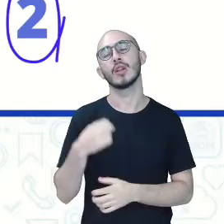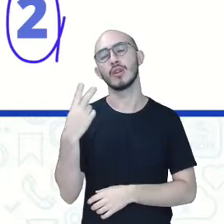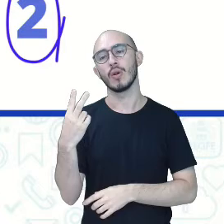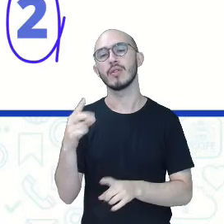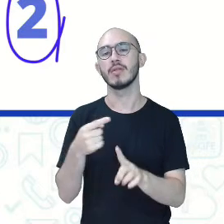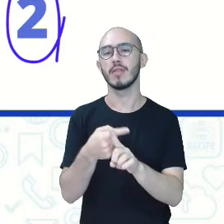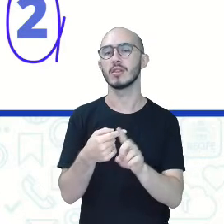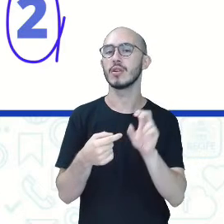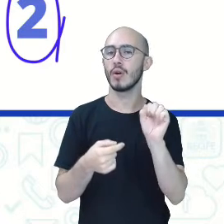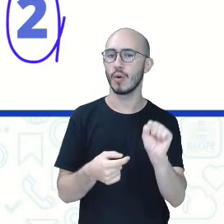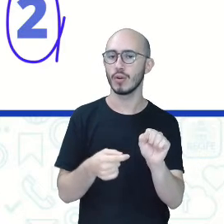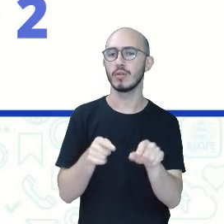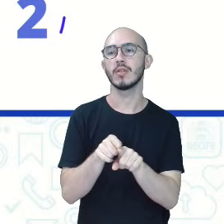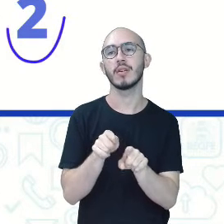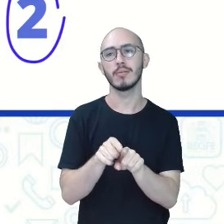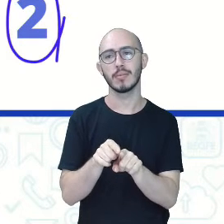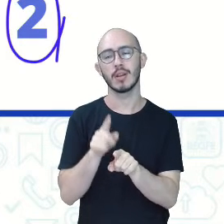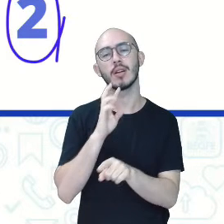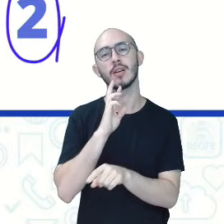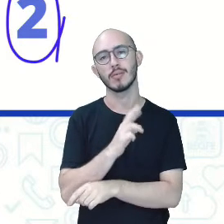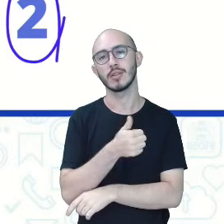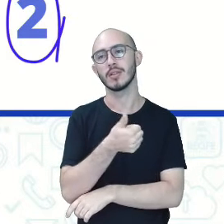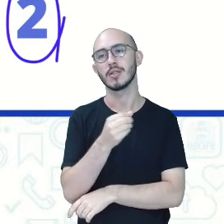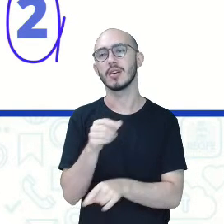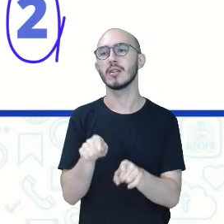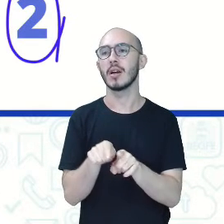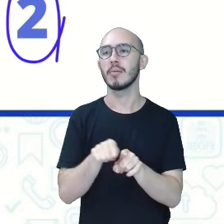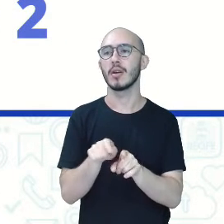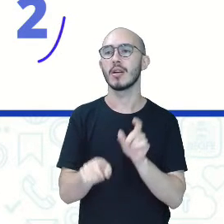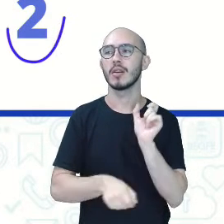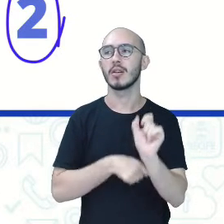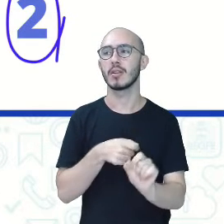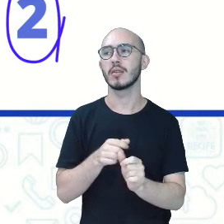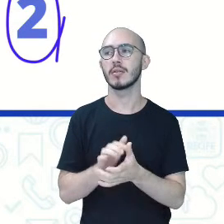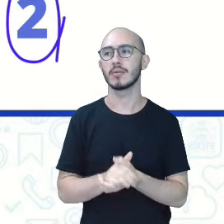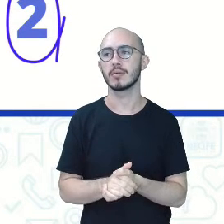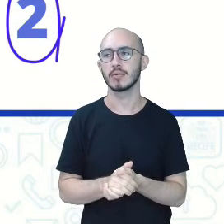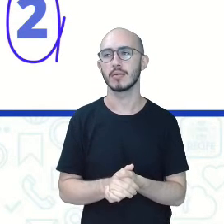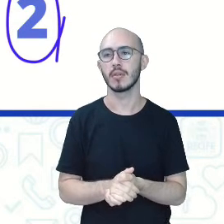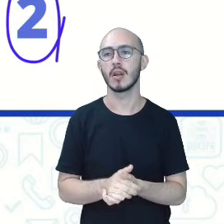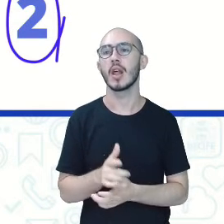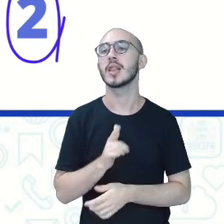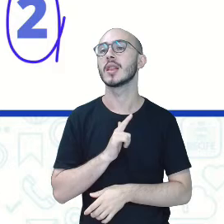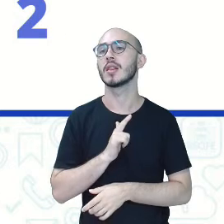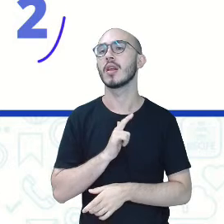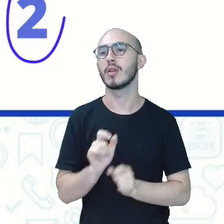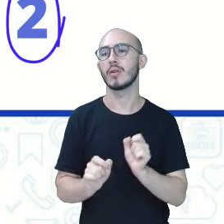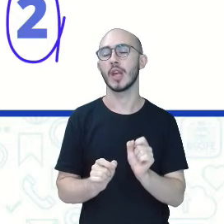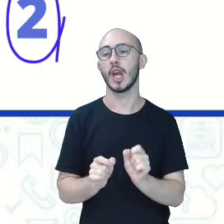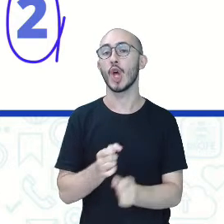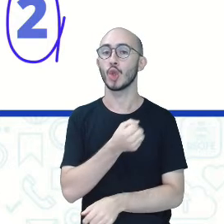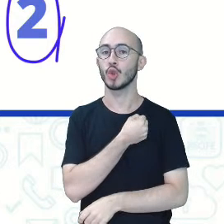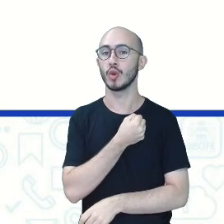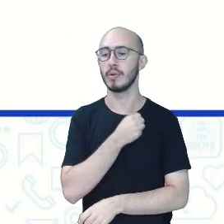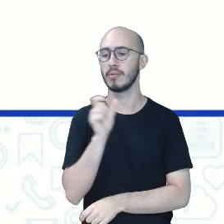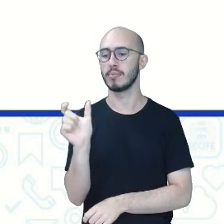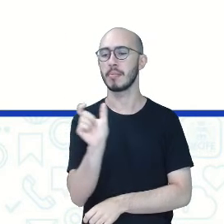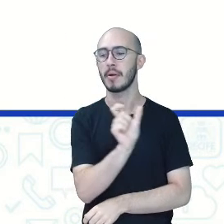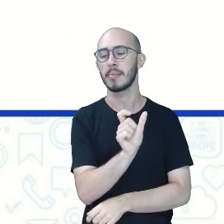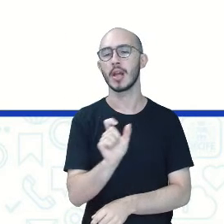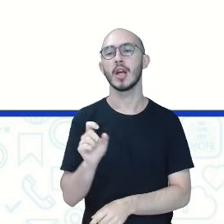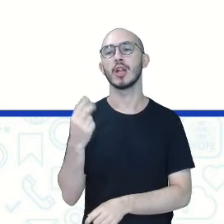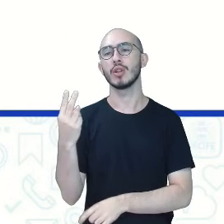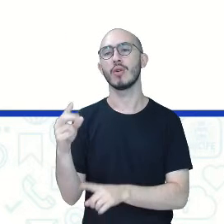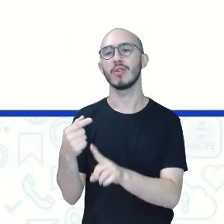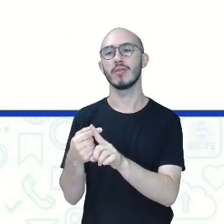bom? Que dá igual a 16. E escrevi o 16 também na forma de produto de 4 números, 2 vezes 2 vezes